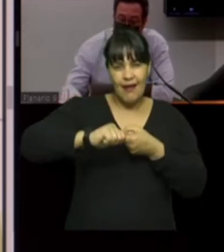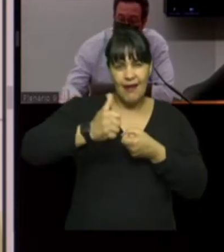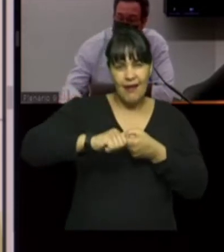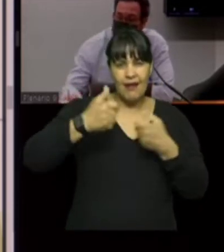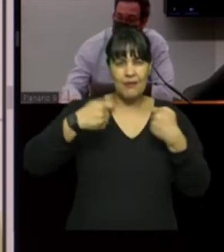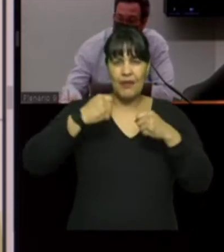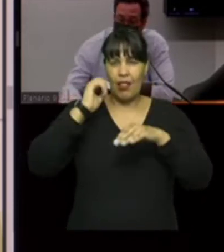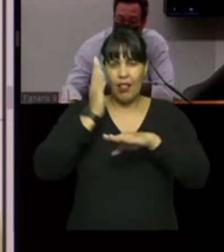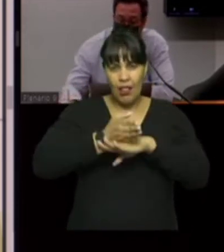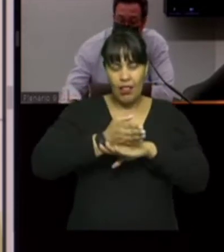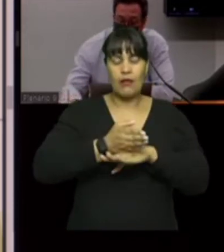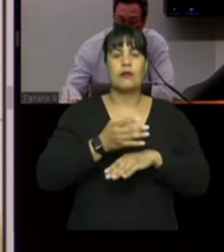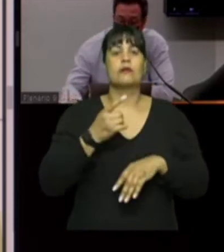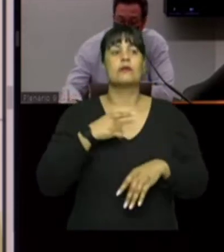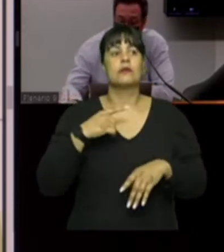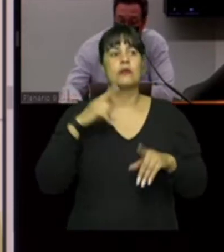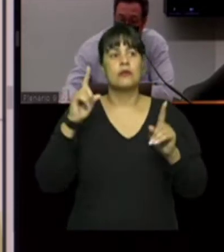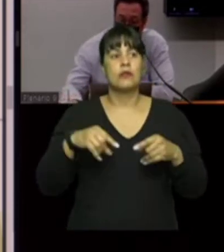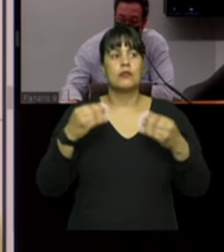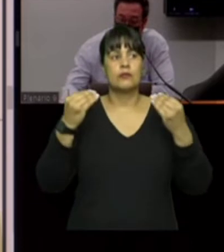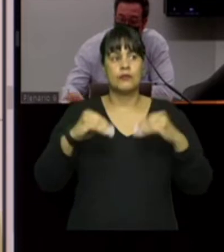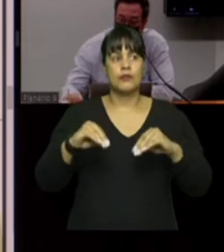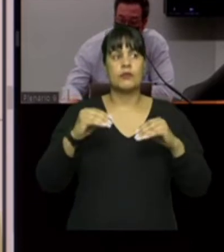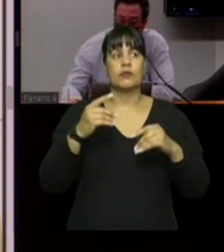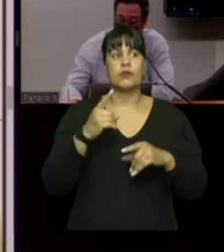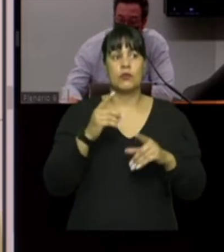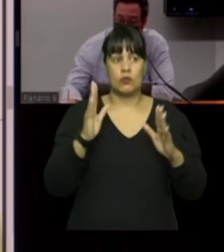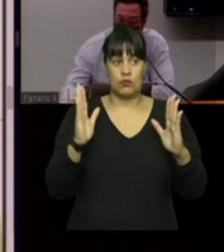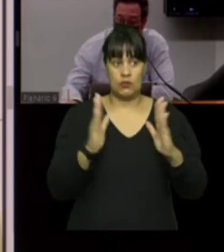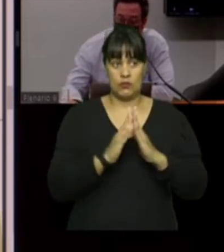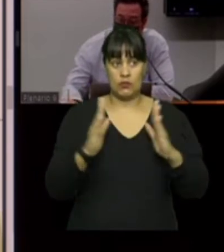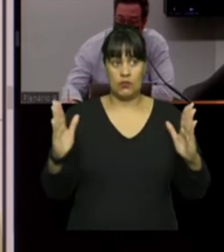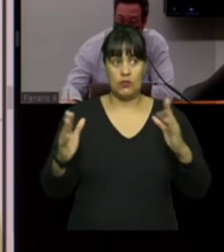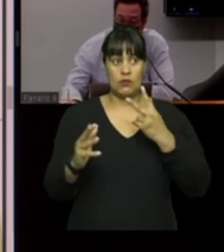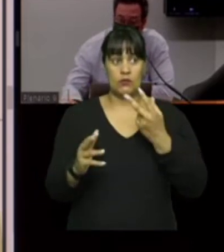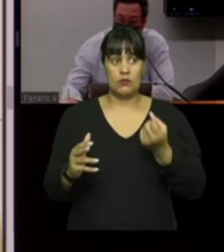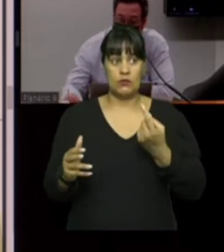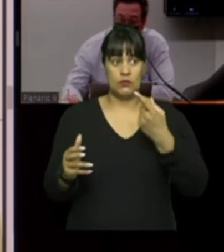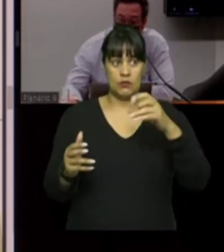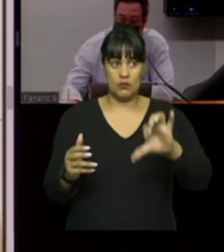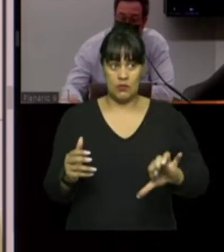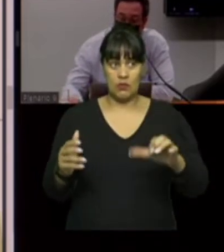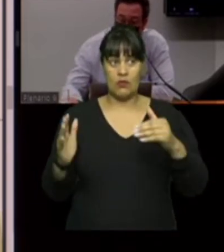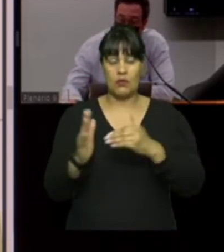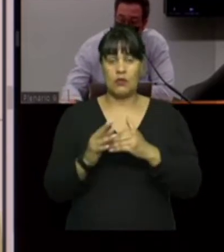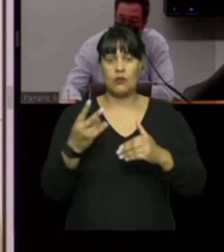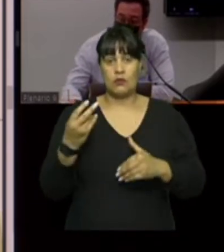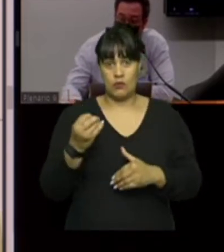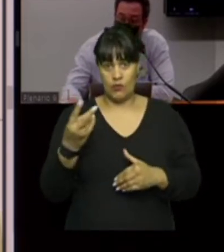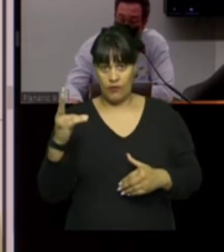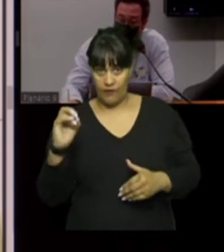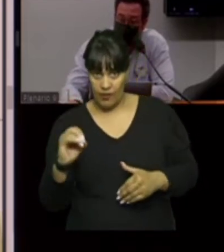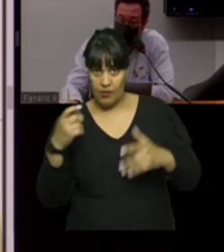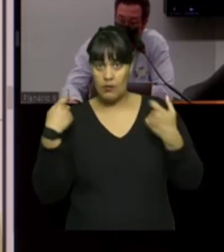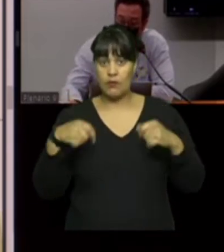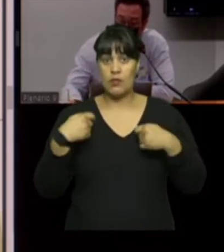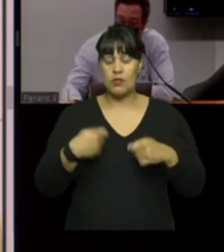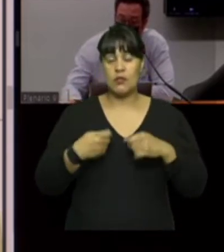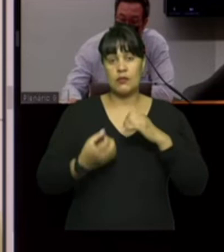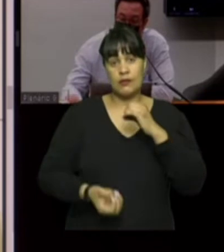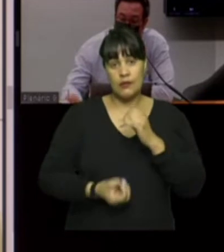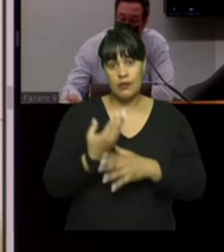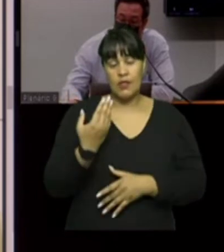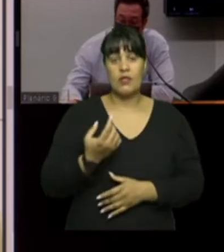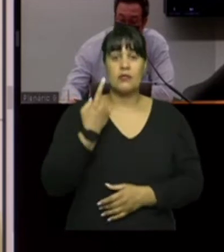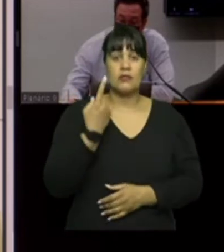uma previsão do Ministério da Cidadania para que 2019 e 2020 tivesse 153 milhões